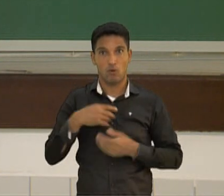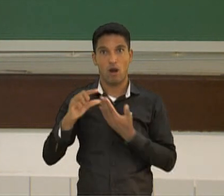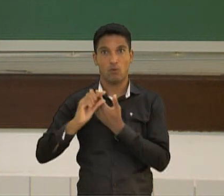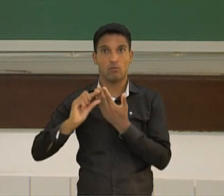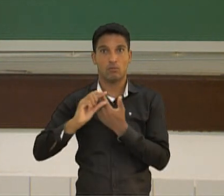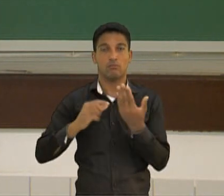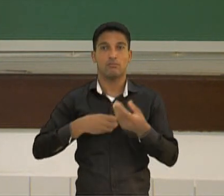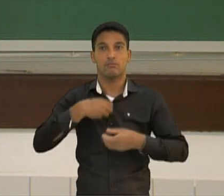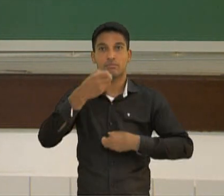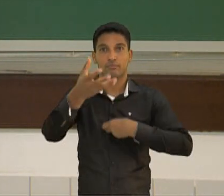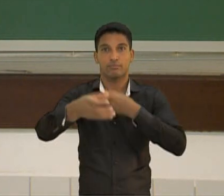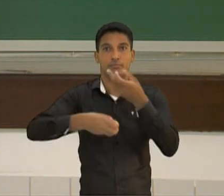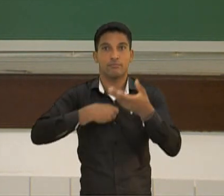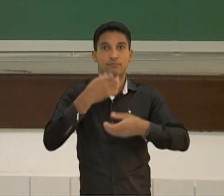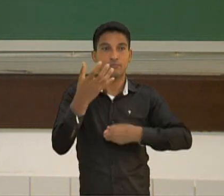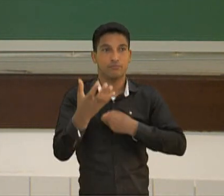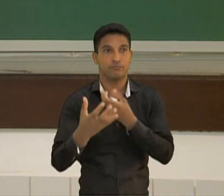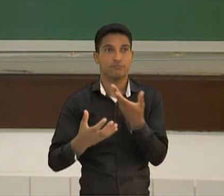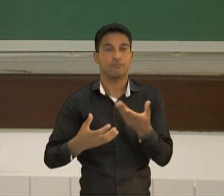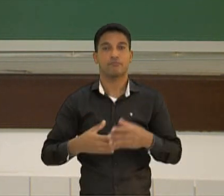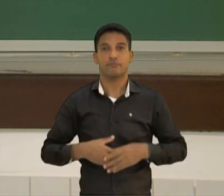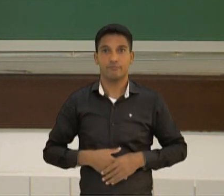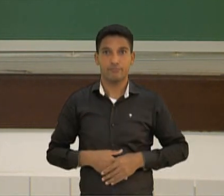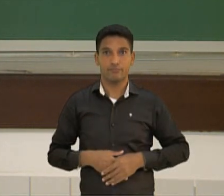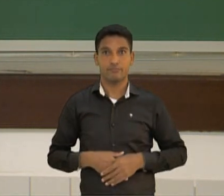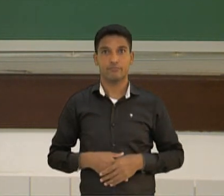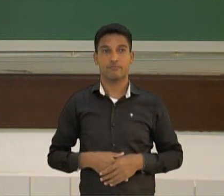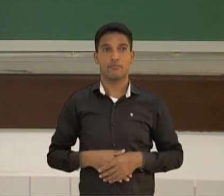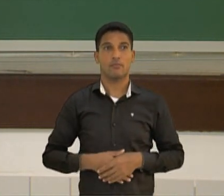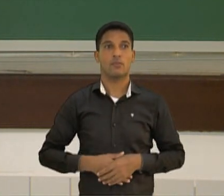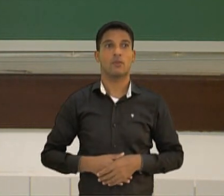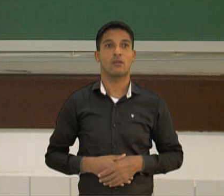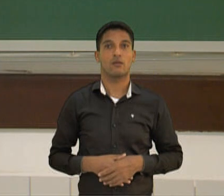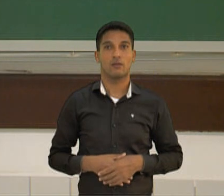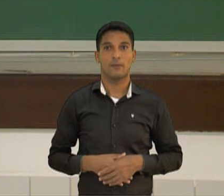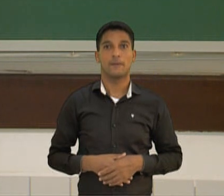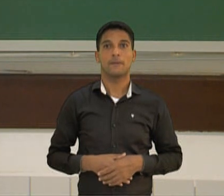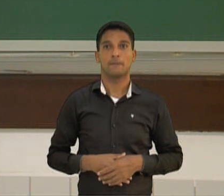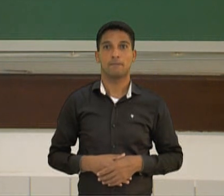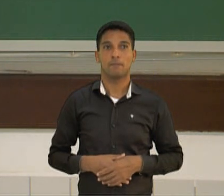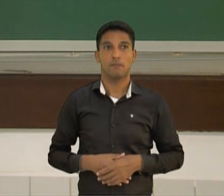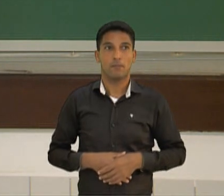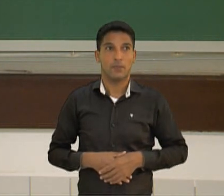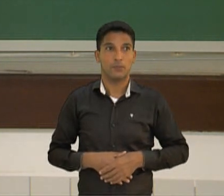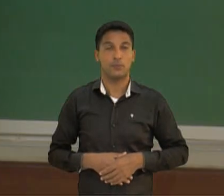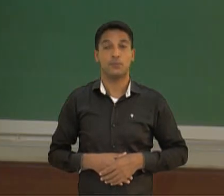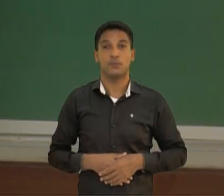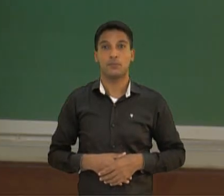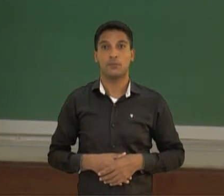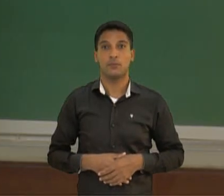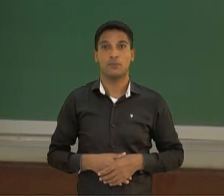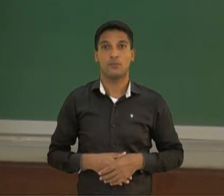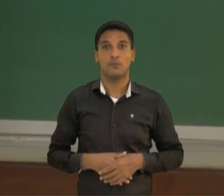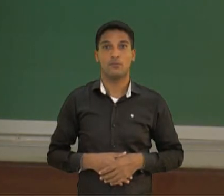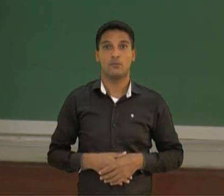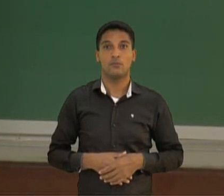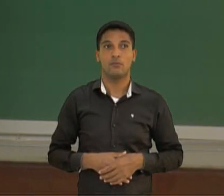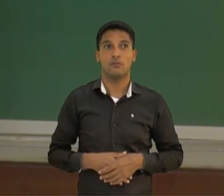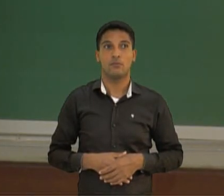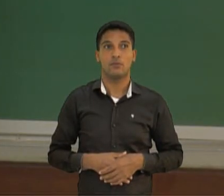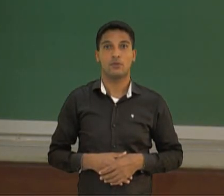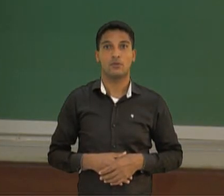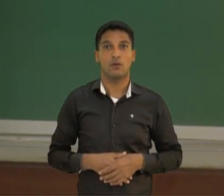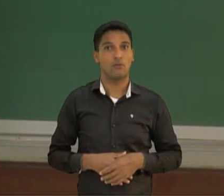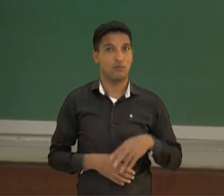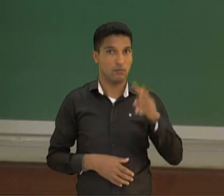a abertura para essas vanguardas que surgiram após ele, ok? Vamos lá, então? Temos mais coisa para ver. Assim como